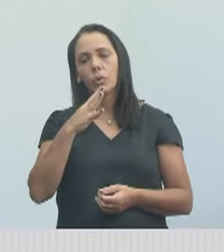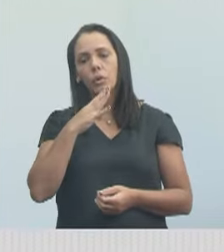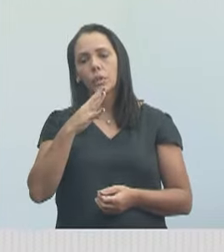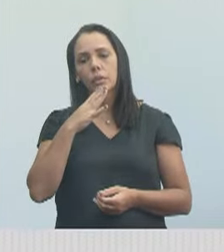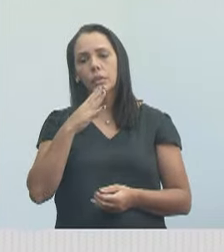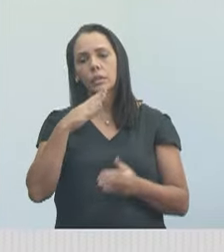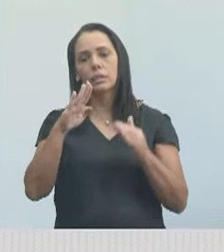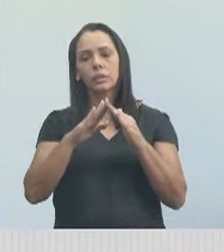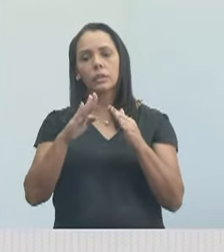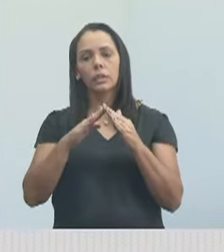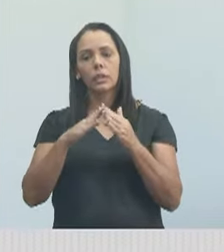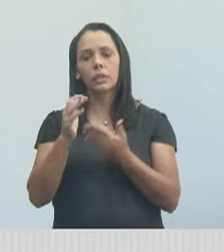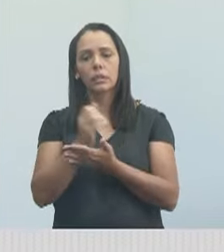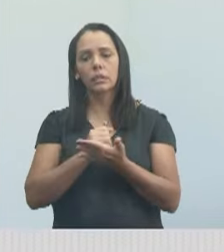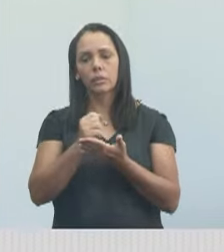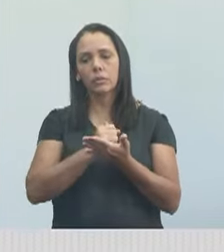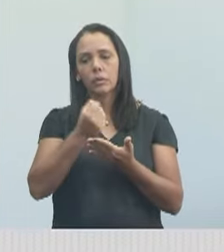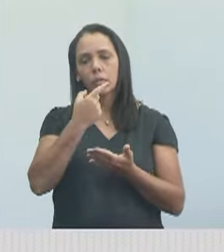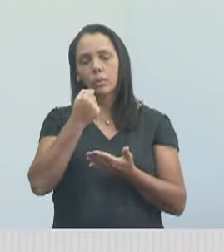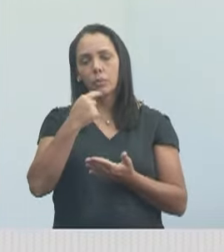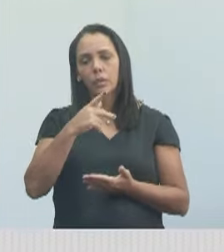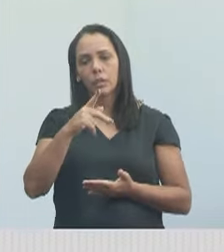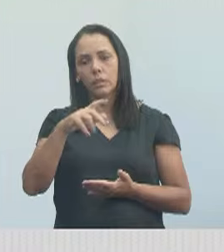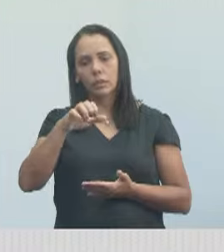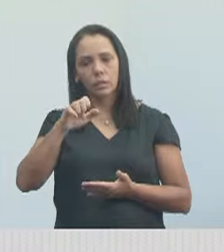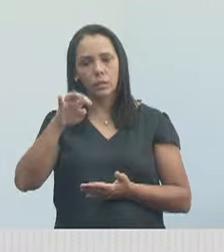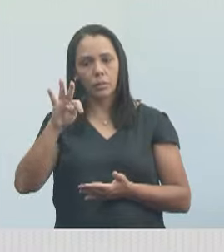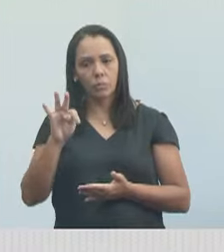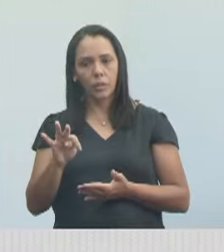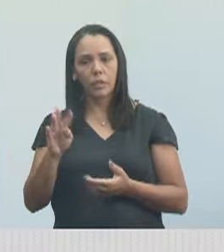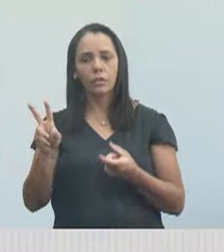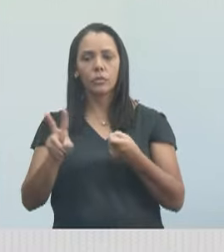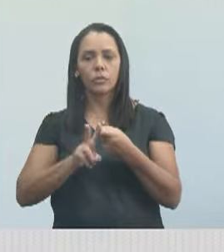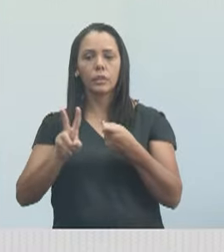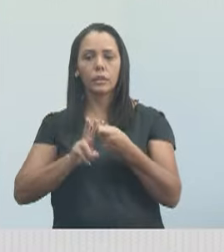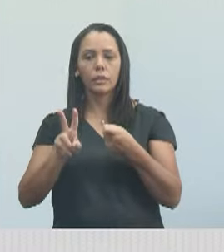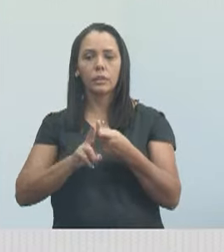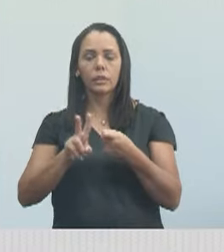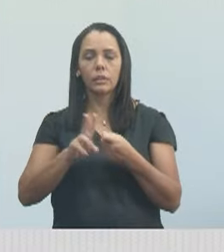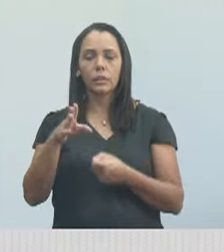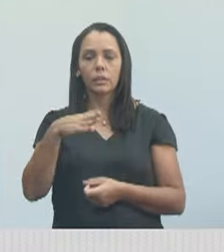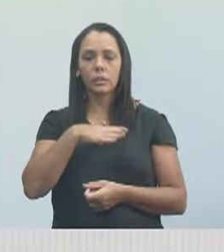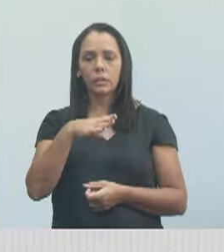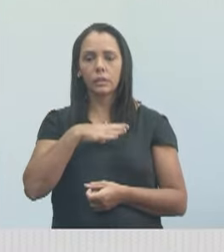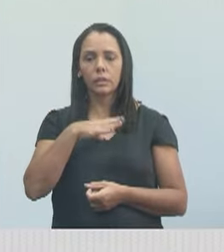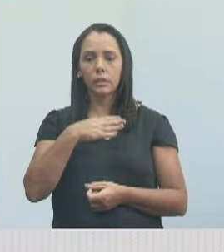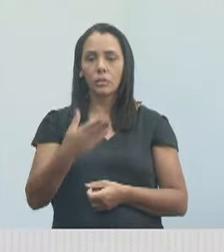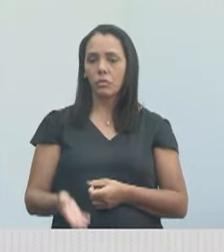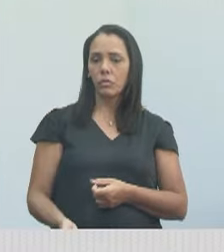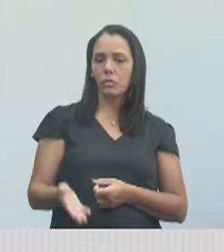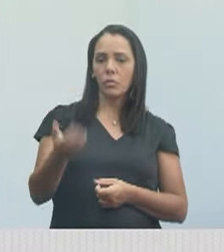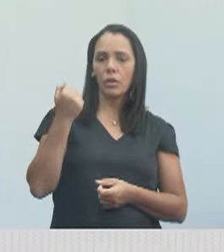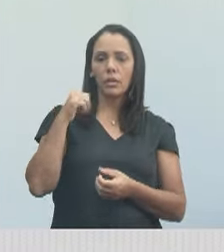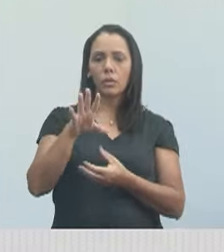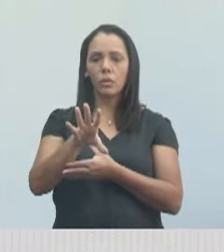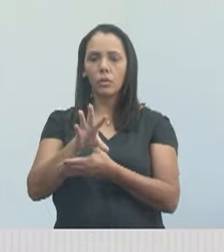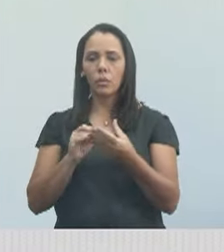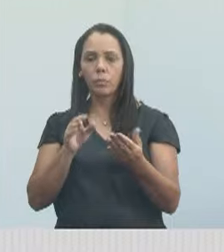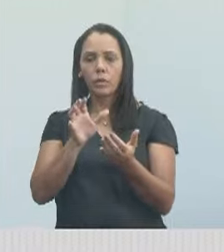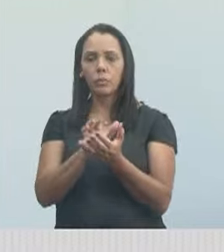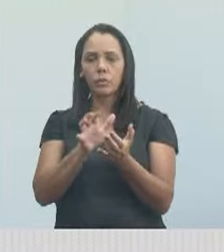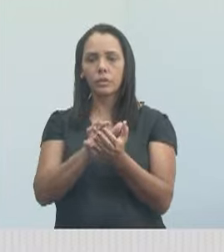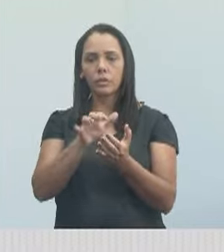farmácia PET. Olha lá, Farma PET, São Caetano, farmácia veterinária municipal. Bora levar isso para Jacareí? Vou entrar